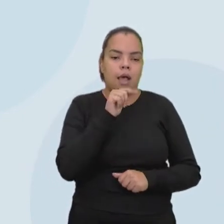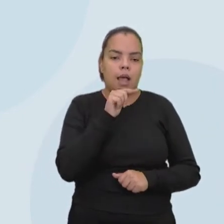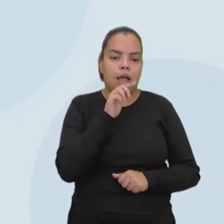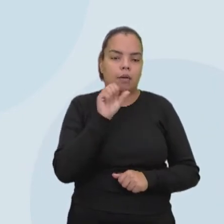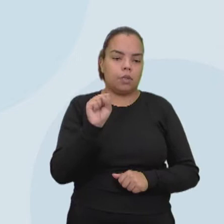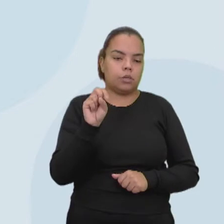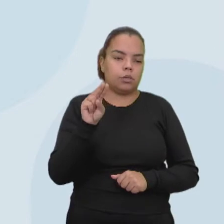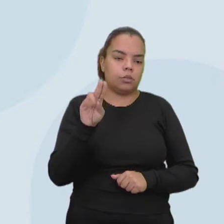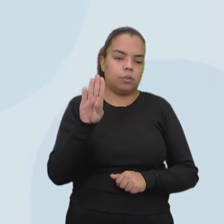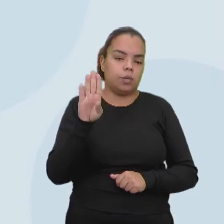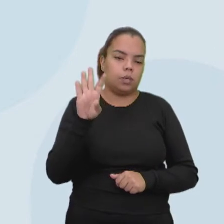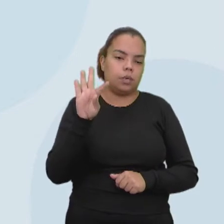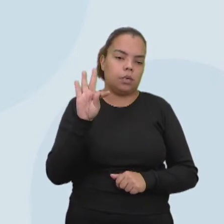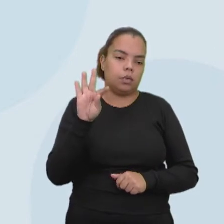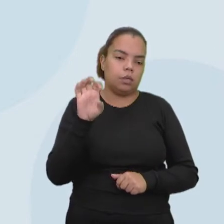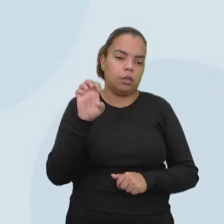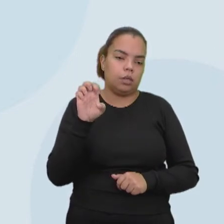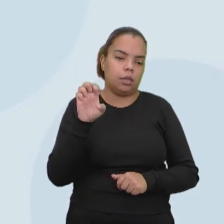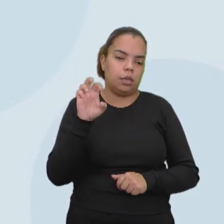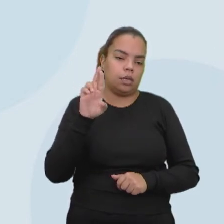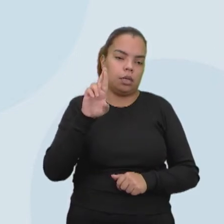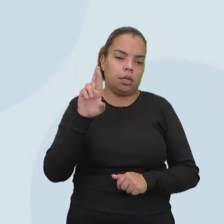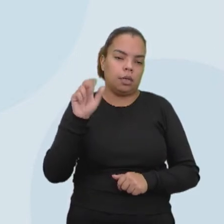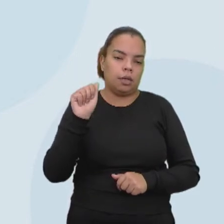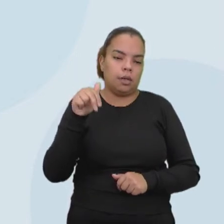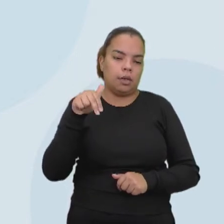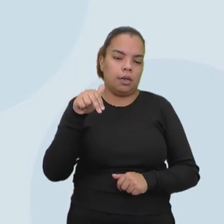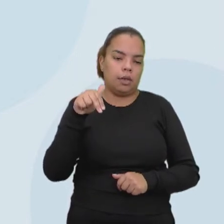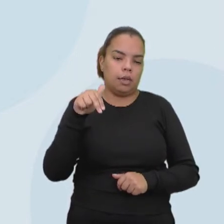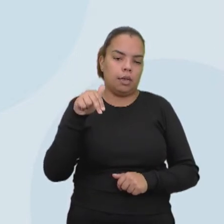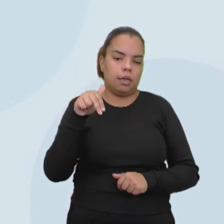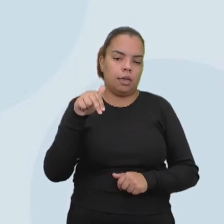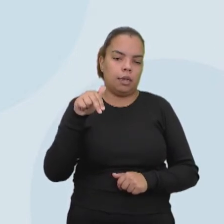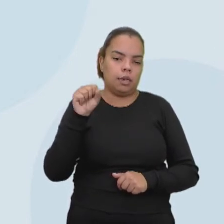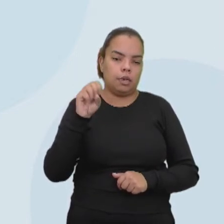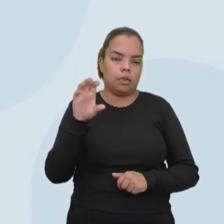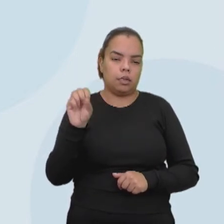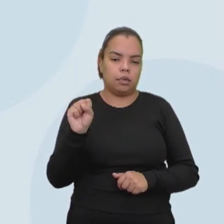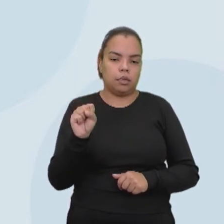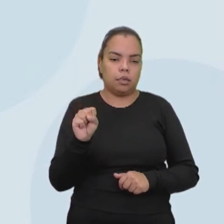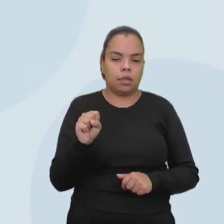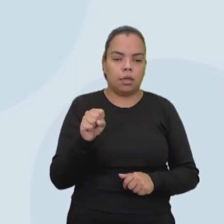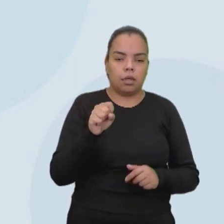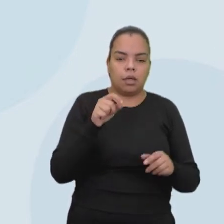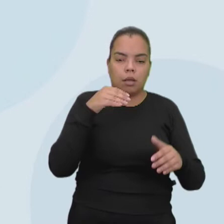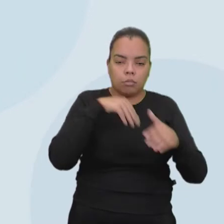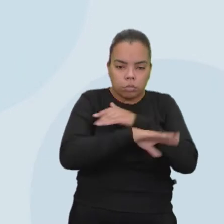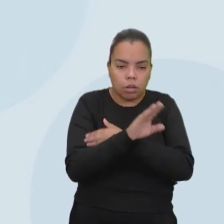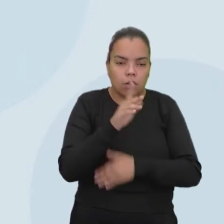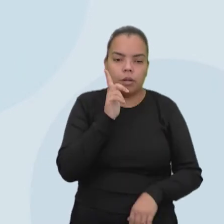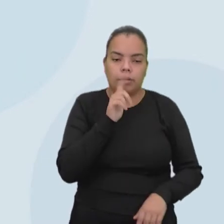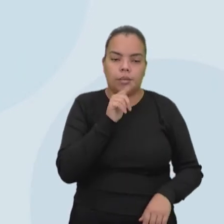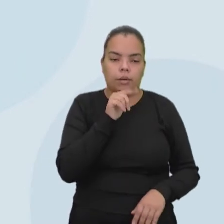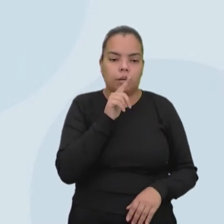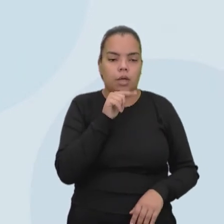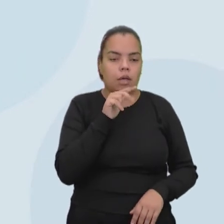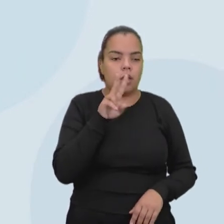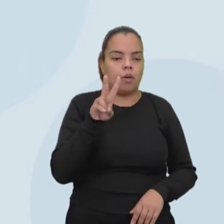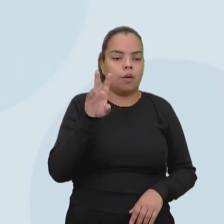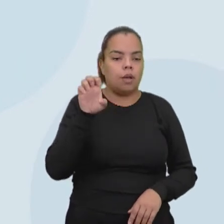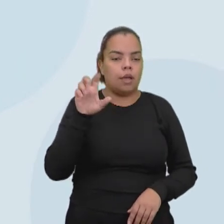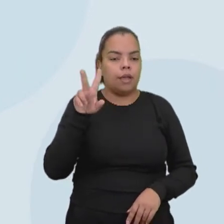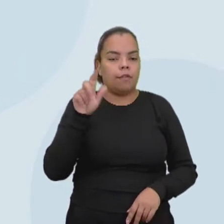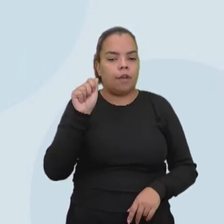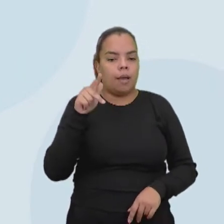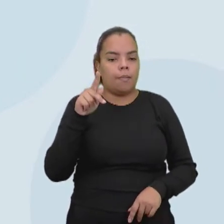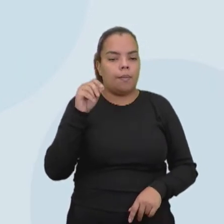média e grossa. Os evaporitos são o sal-gema, que é a obtenção de sal de cozinha. E aí nós podemos